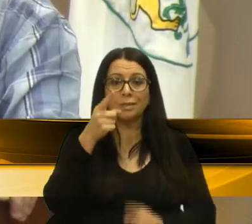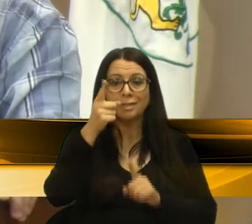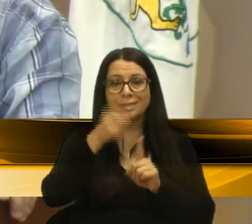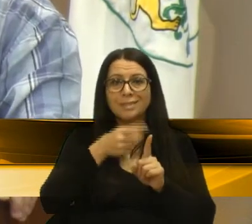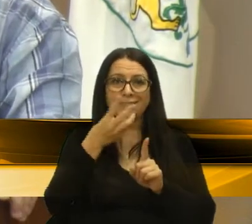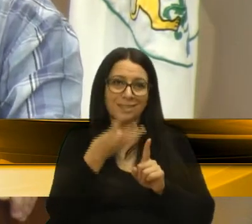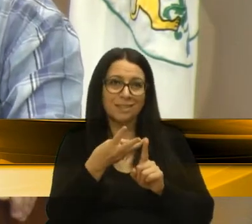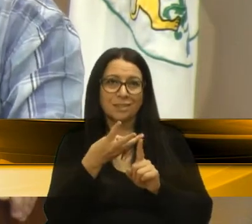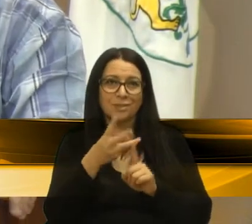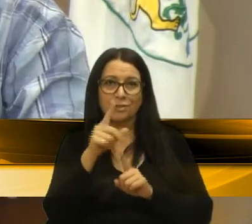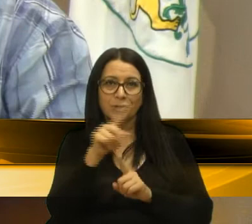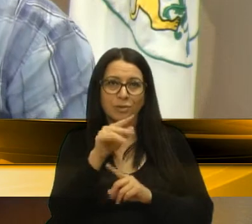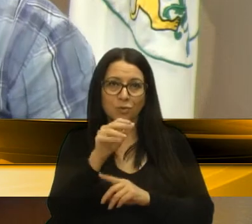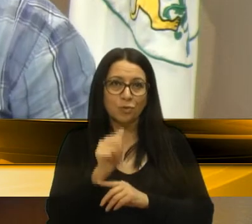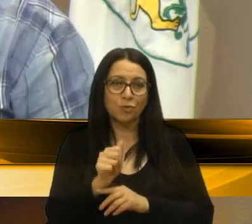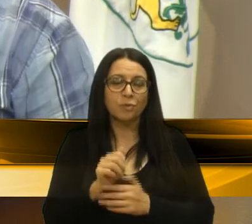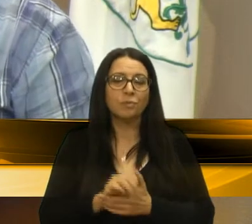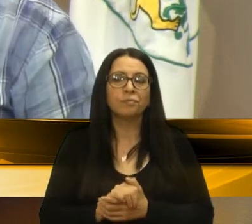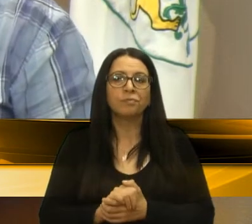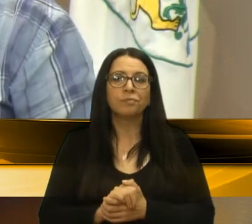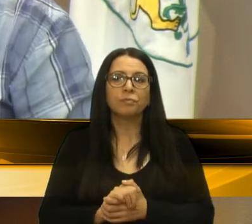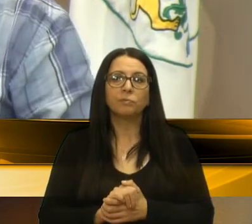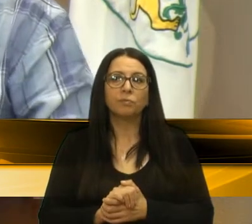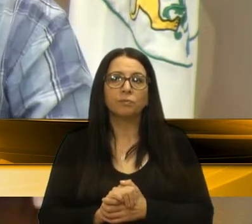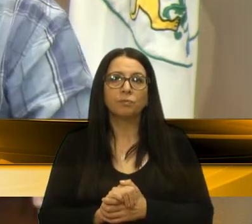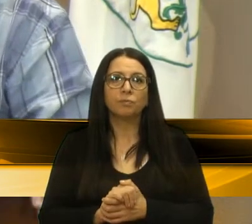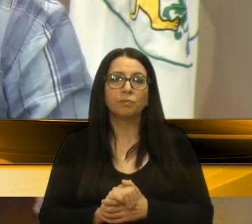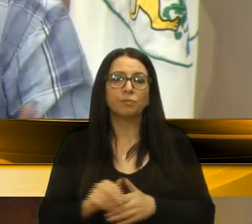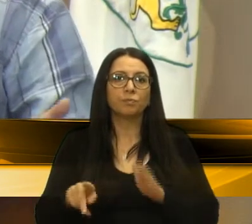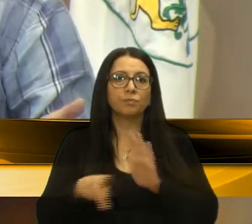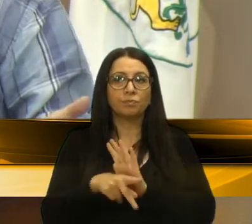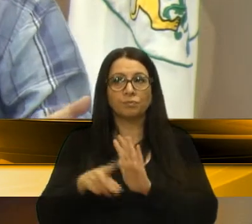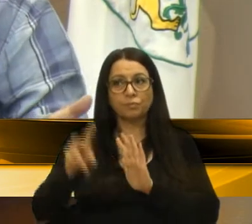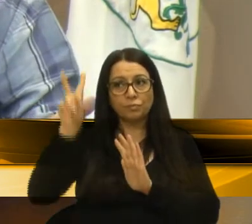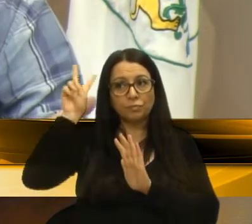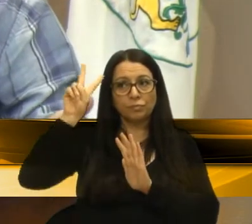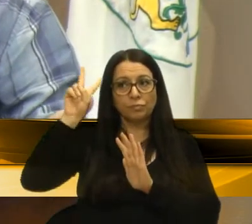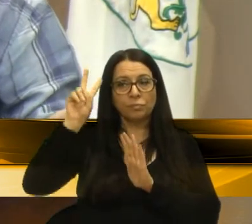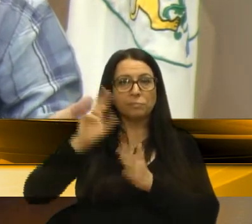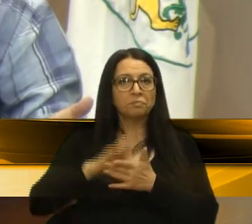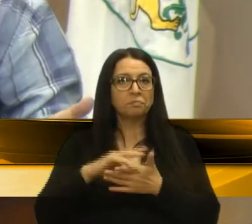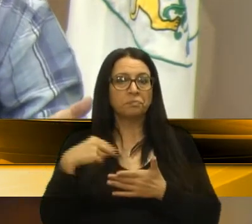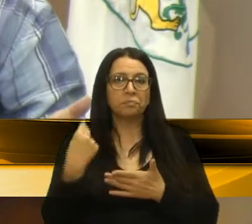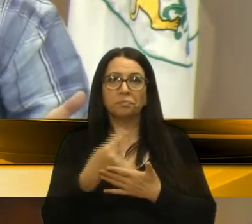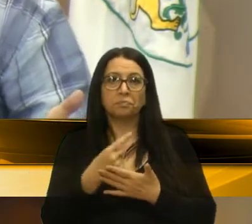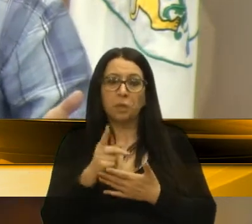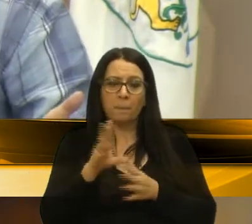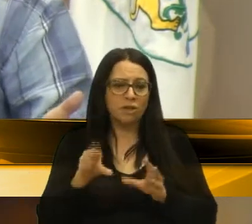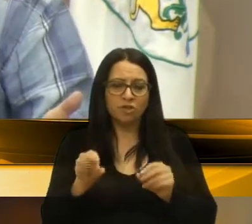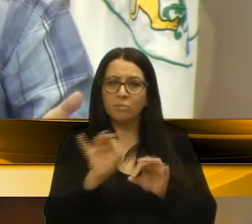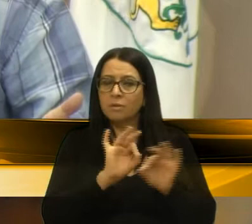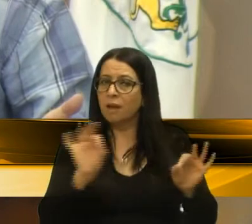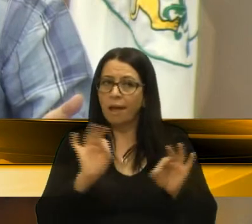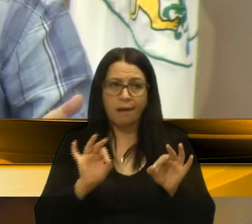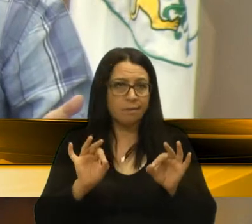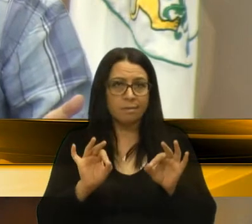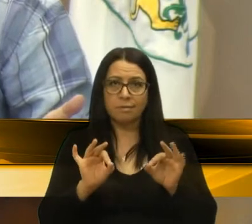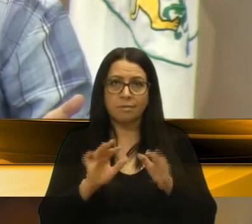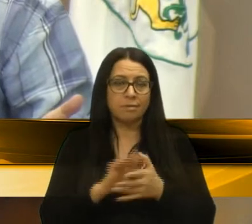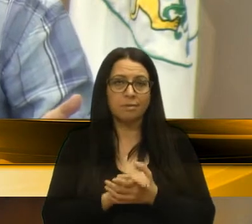desse zoneamento patrimônio histórico nós não mexemos nada no patrimônio